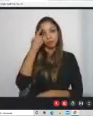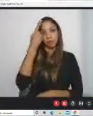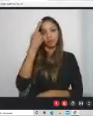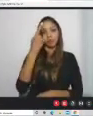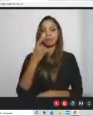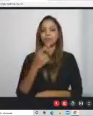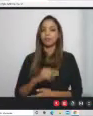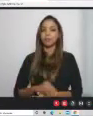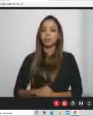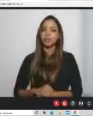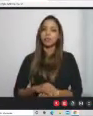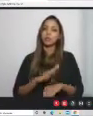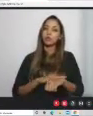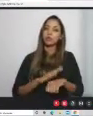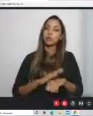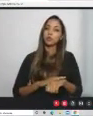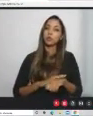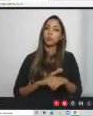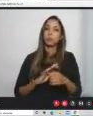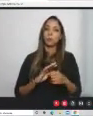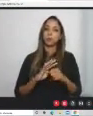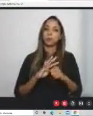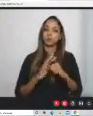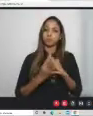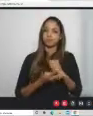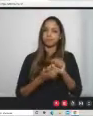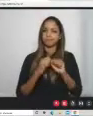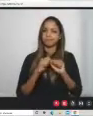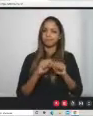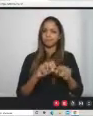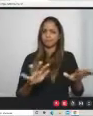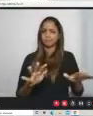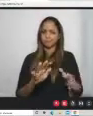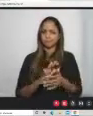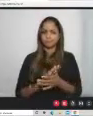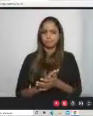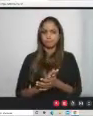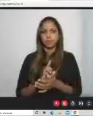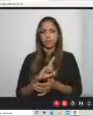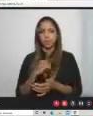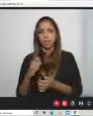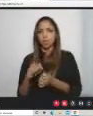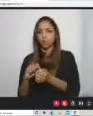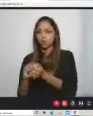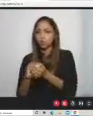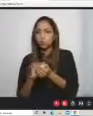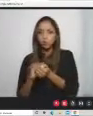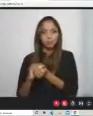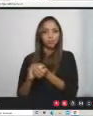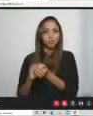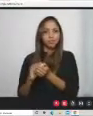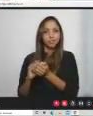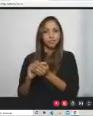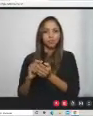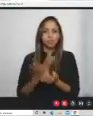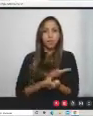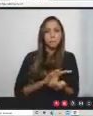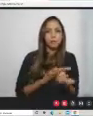de pandemia, que a gente não pode juntar os nossos amigos como a gente gostaria de fazer, né, fazer